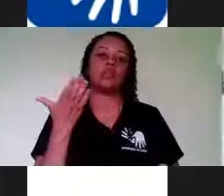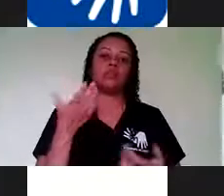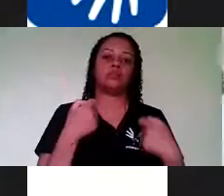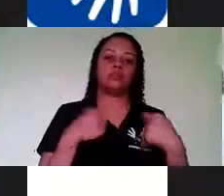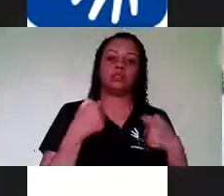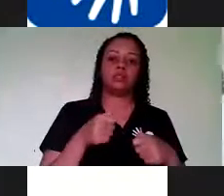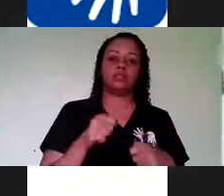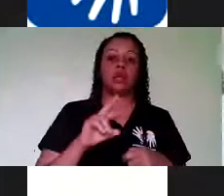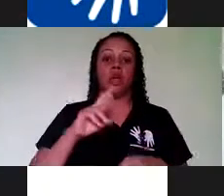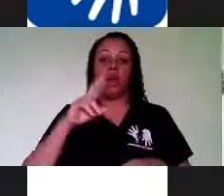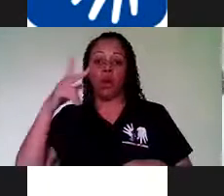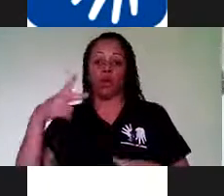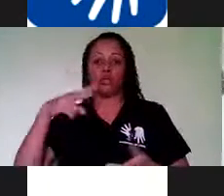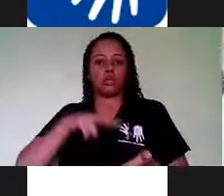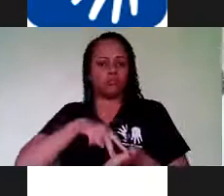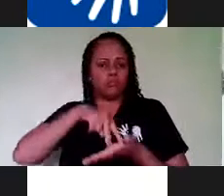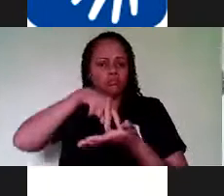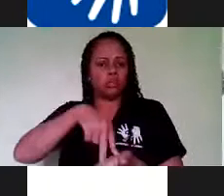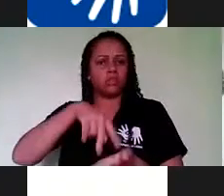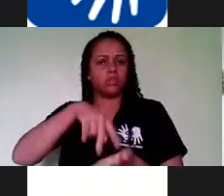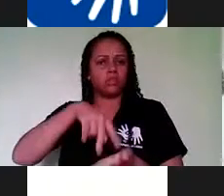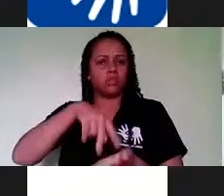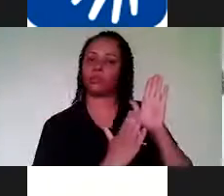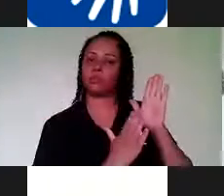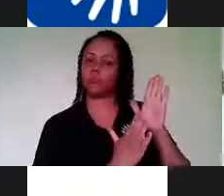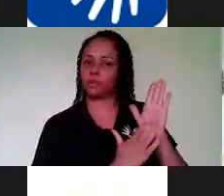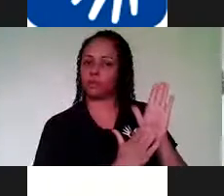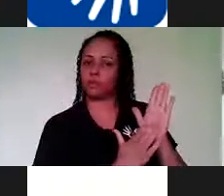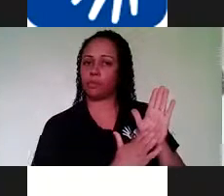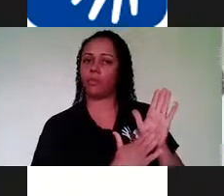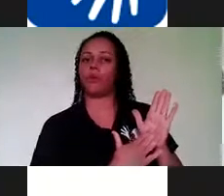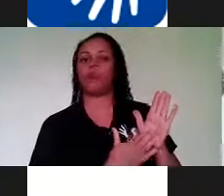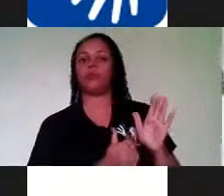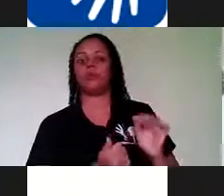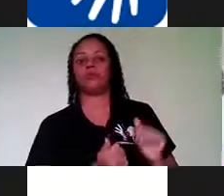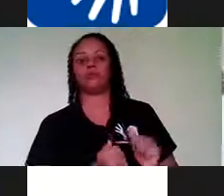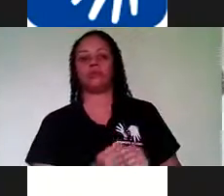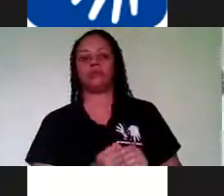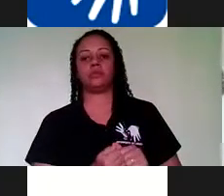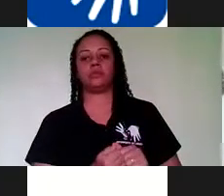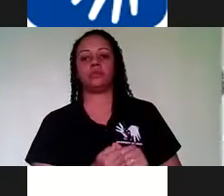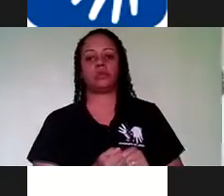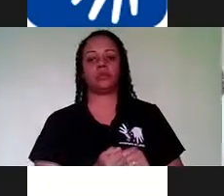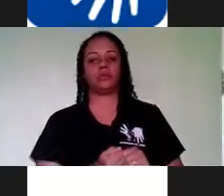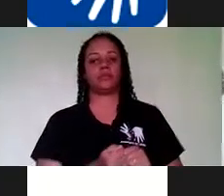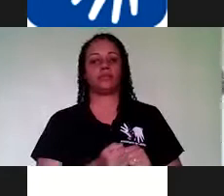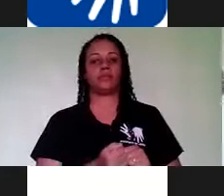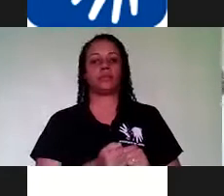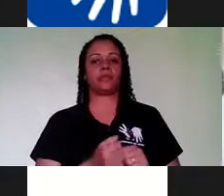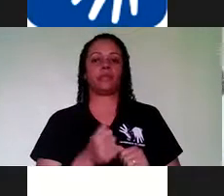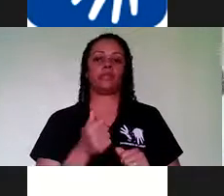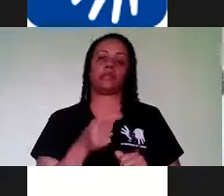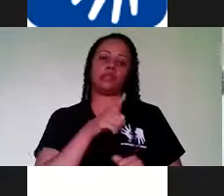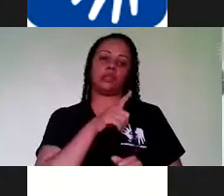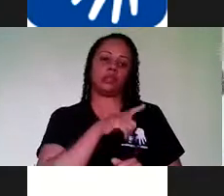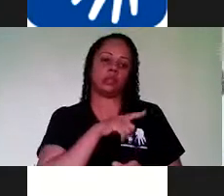considera que são propostas menos testadas, que não têm todo esse respaldo, inclusive